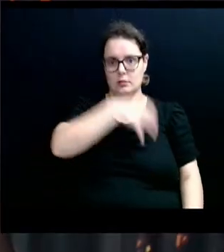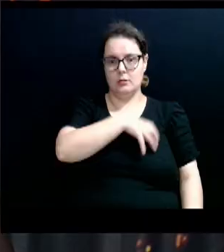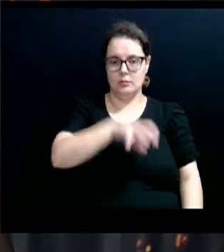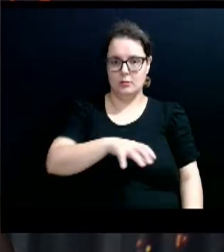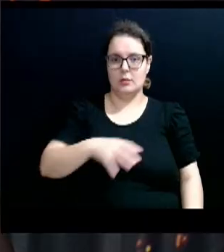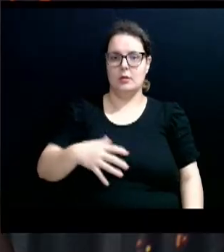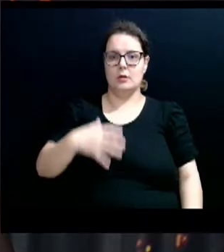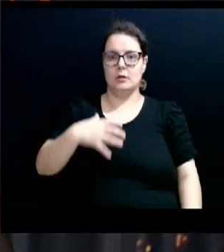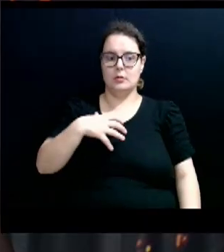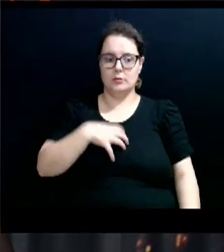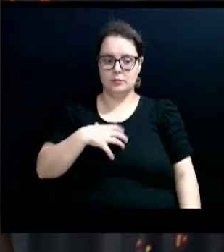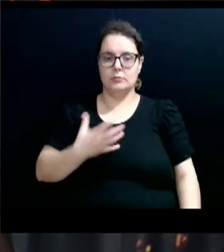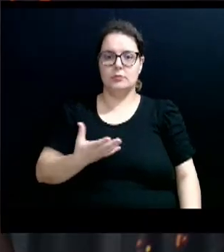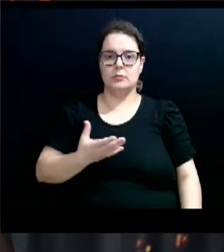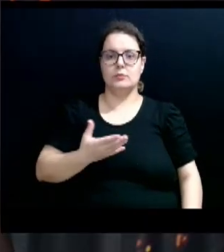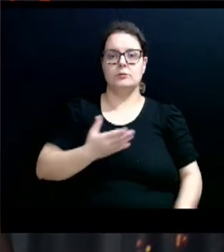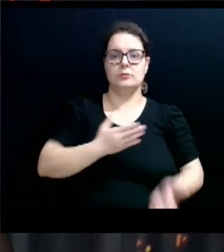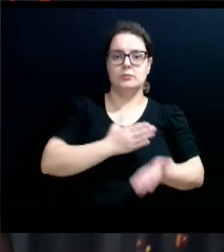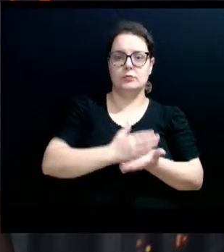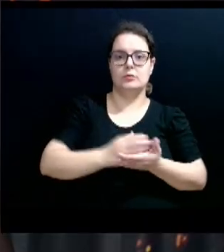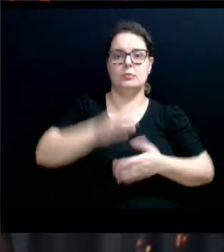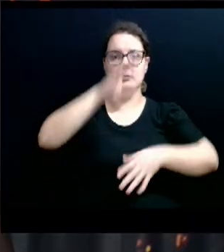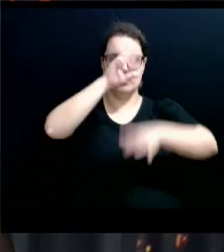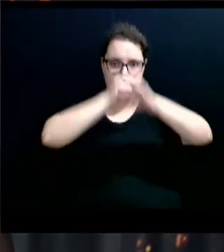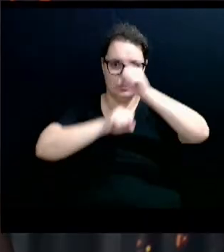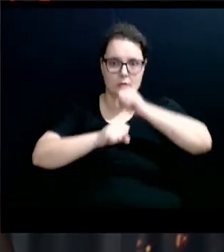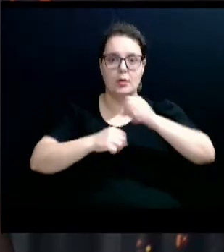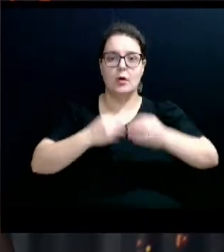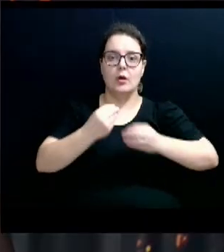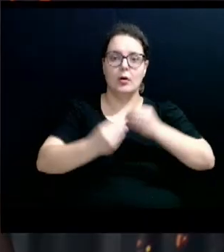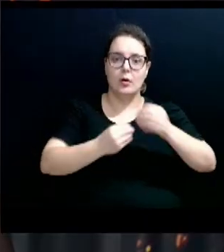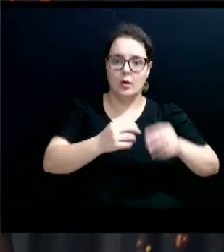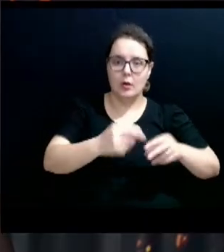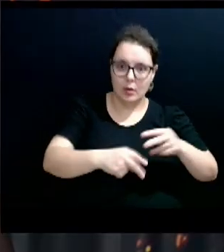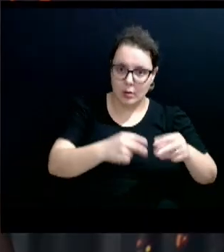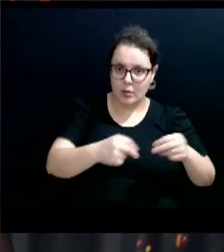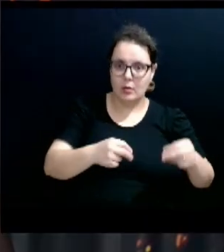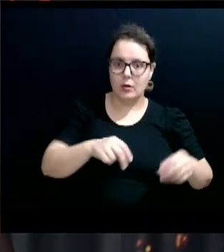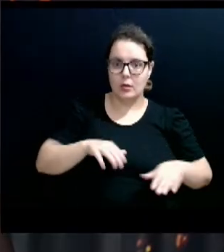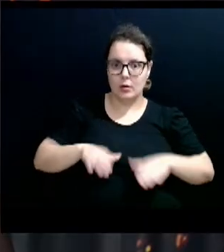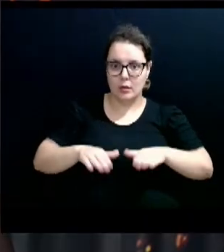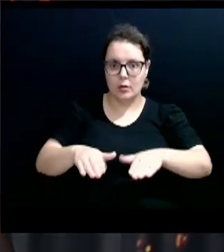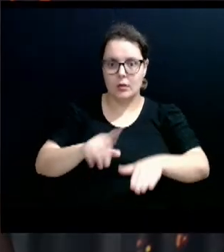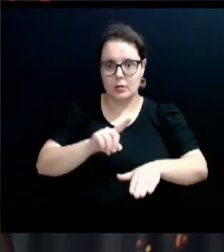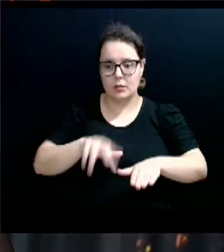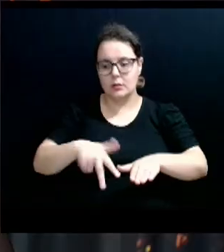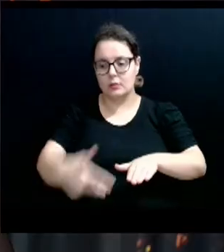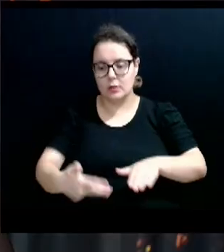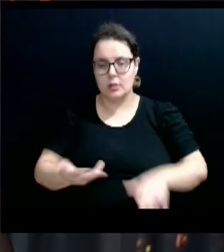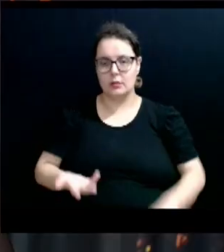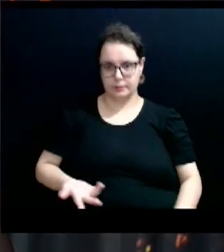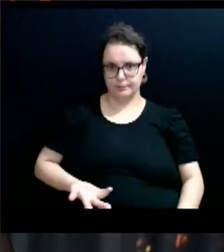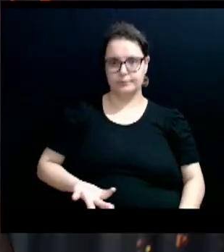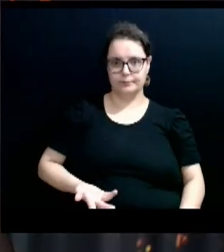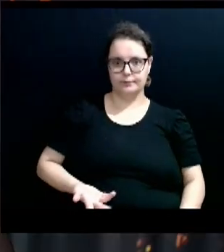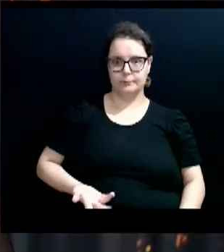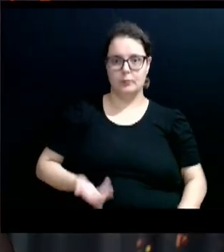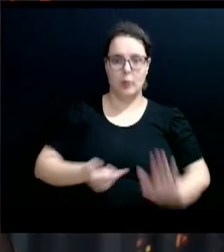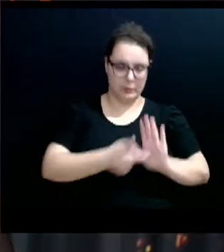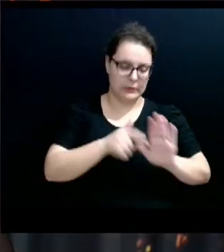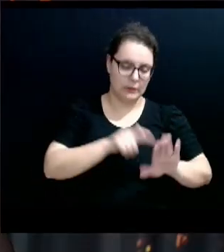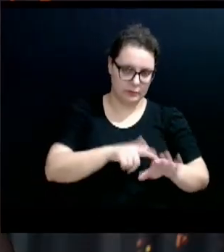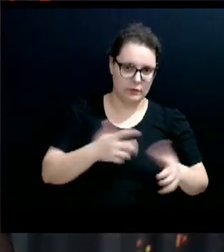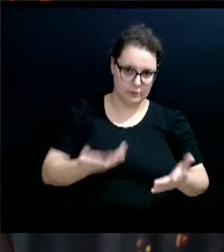começar a aprender como amarrar esse cadarço e conseguir andar sem tropeçar. Então, definitivamente,